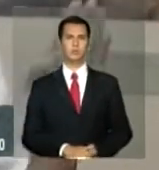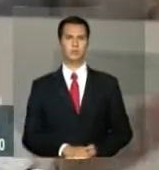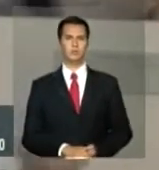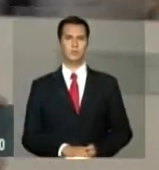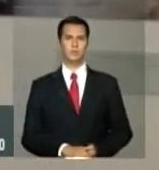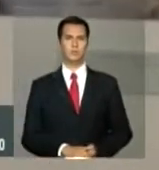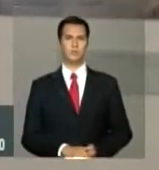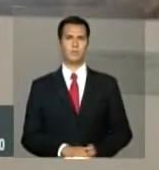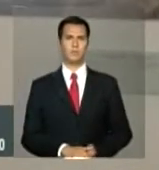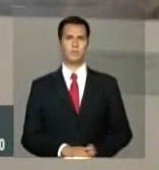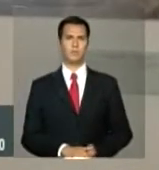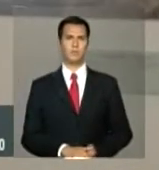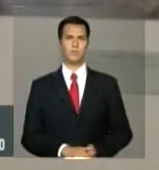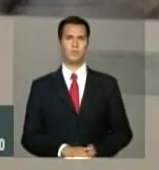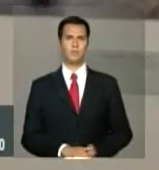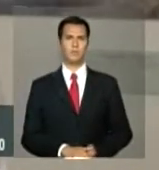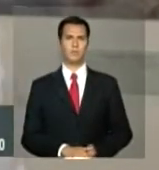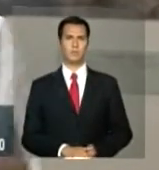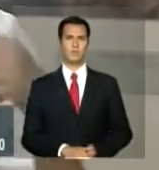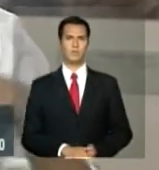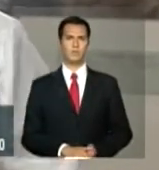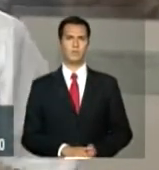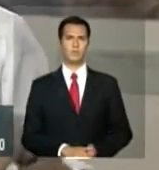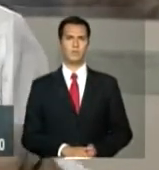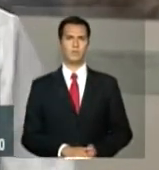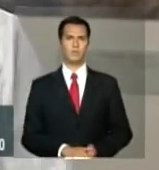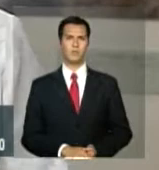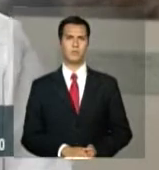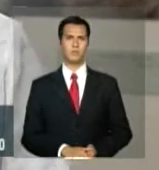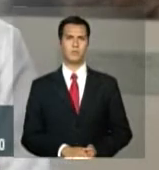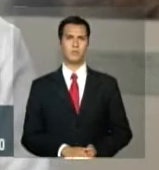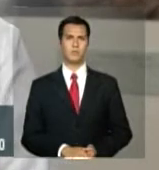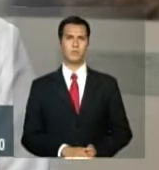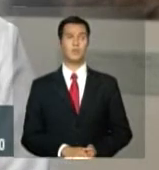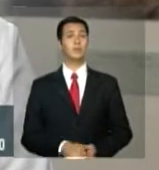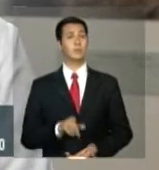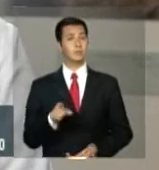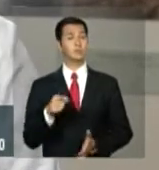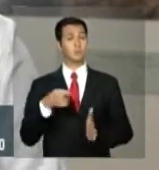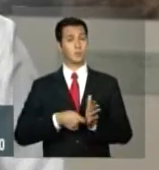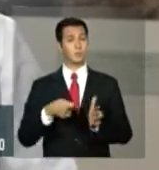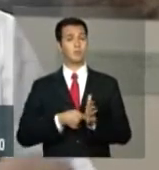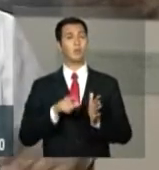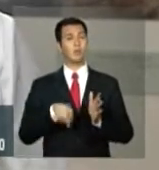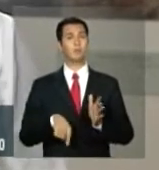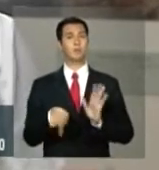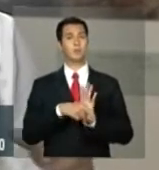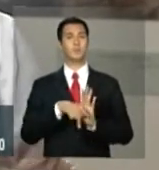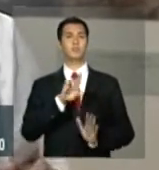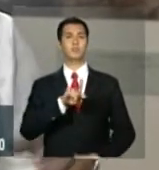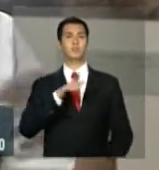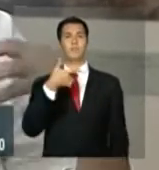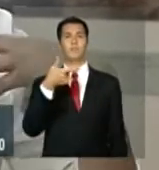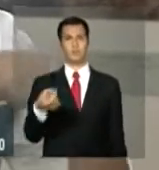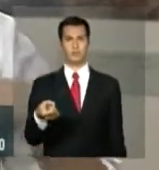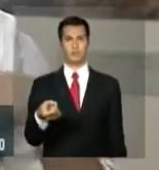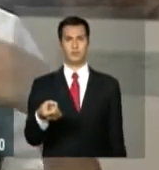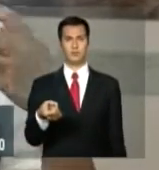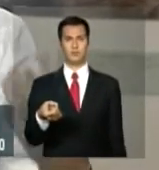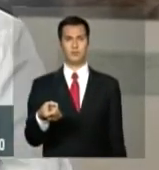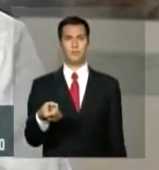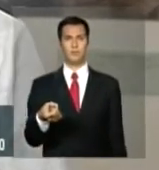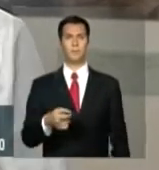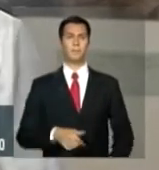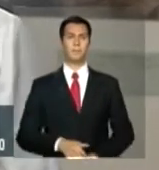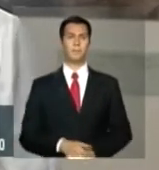todos os compromissos nessa questão. Isso eu acho que é uma exigência do G20. Isso não é uma decisão. O país,